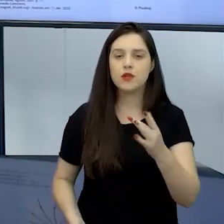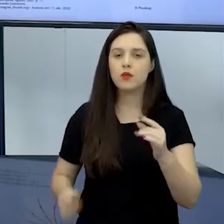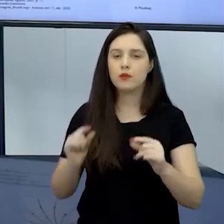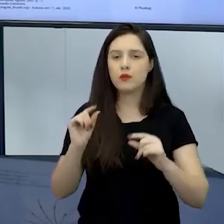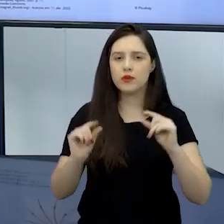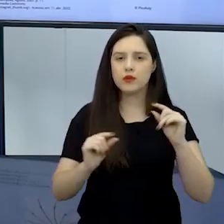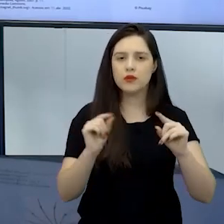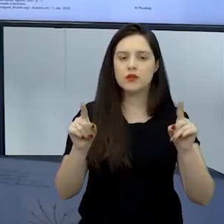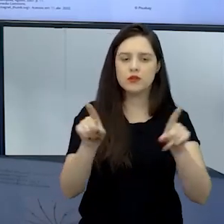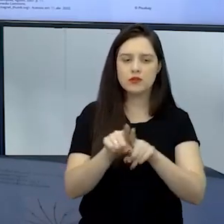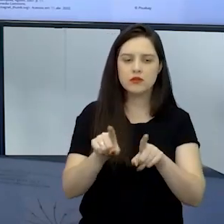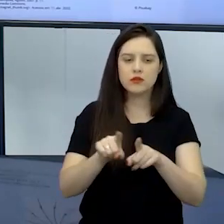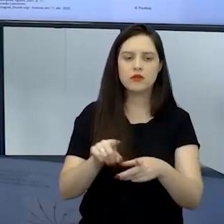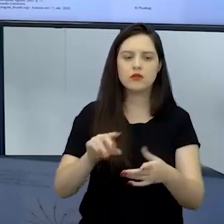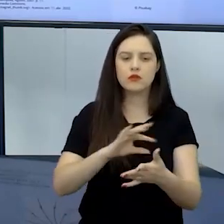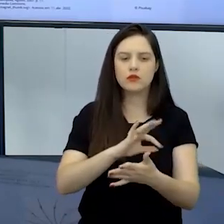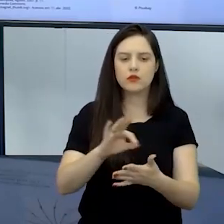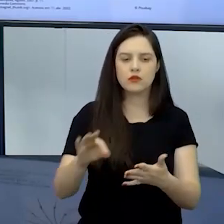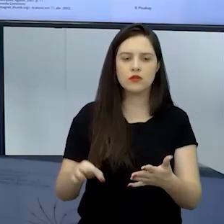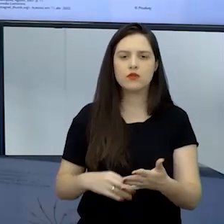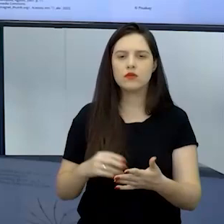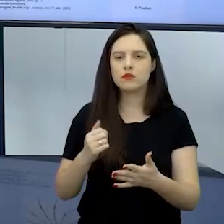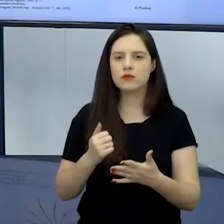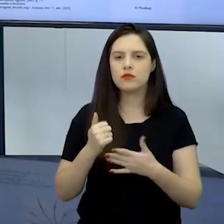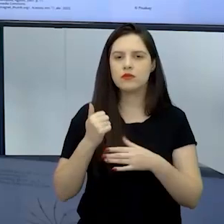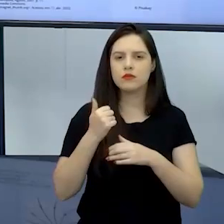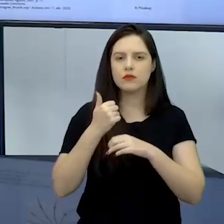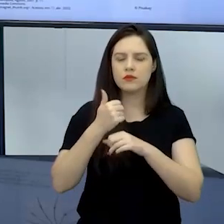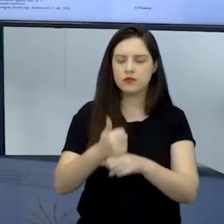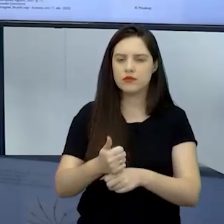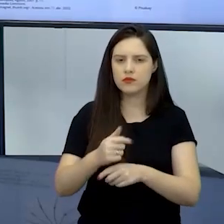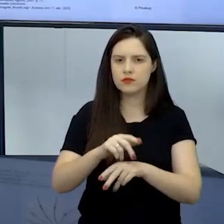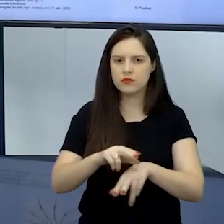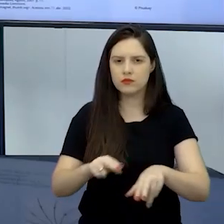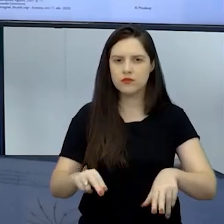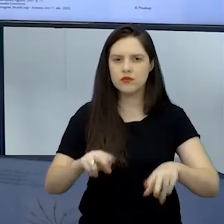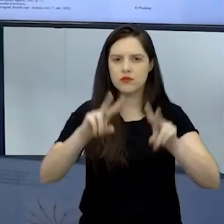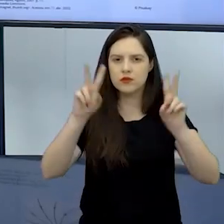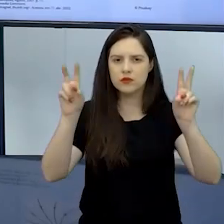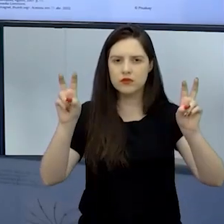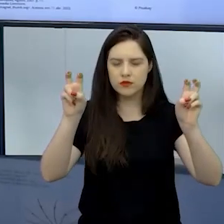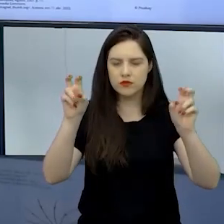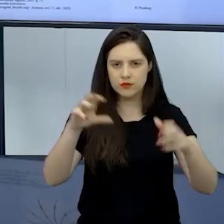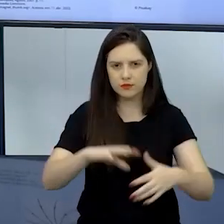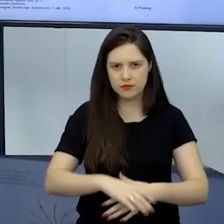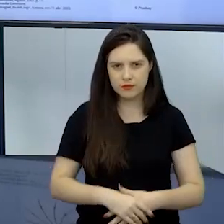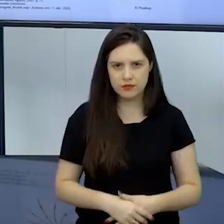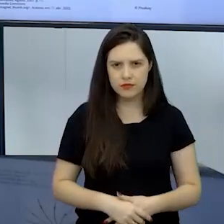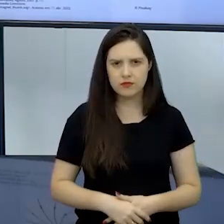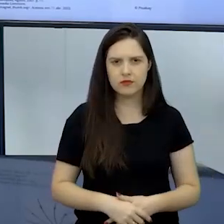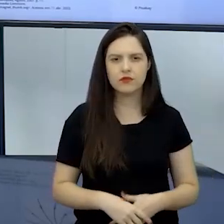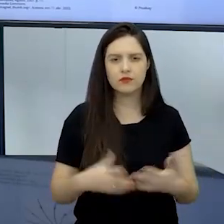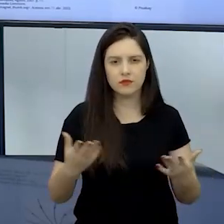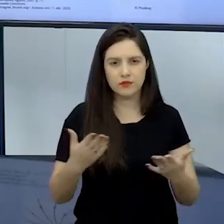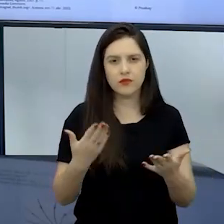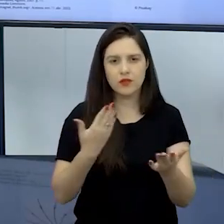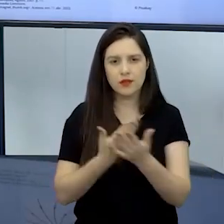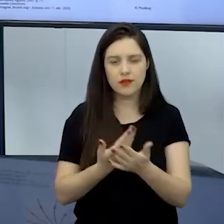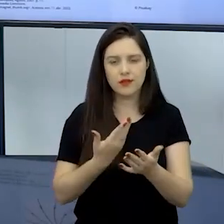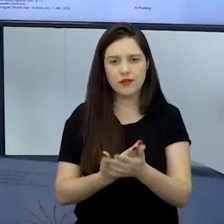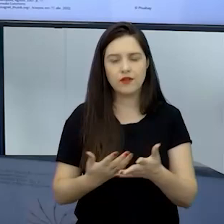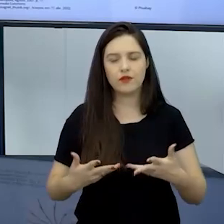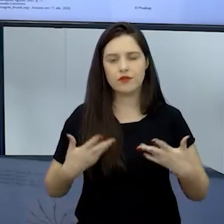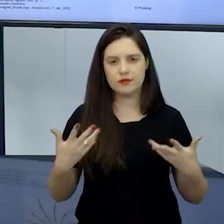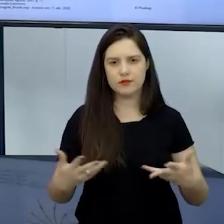aí ao magnetismo, mas no caso, a maioria dificilmente perde esse sistema. Se os ímãs naturais é melhor ainda, né? Porque aí você